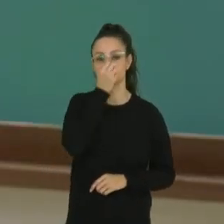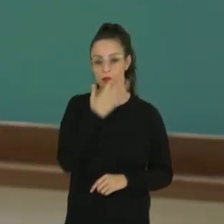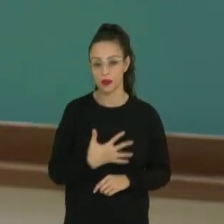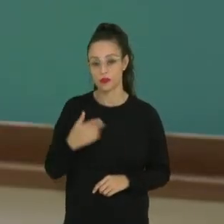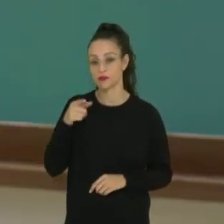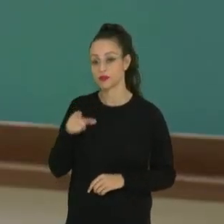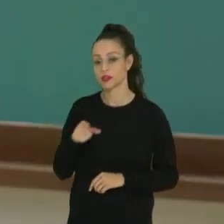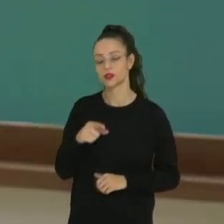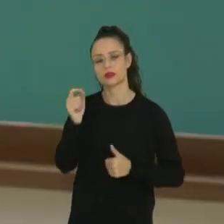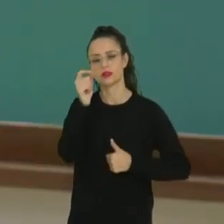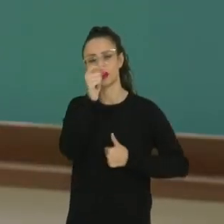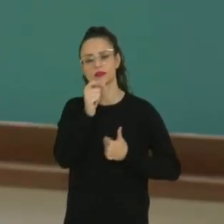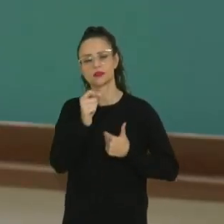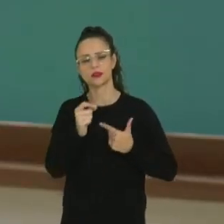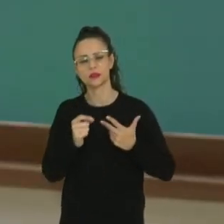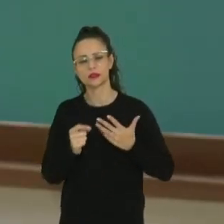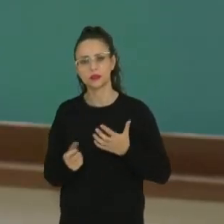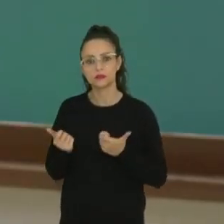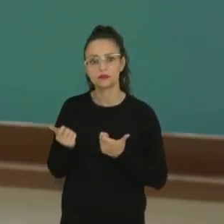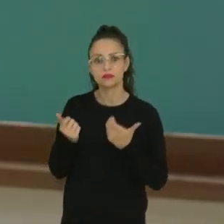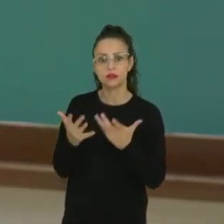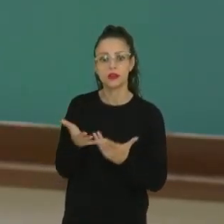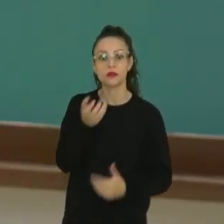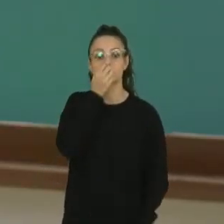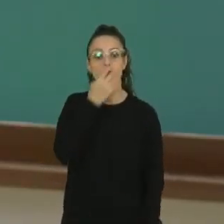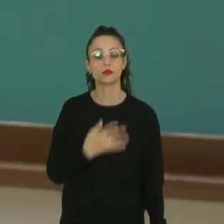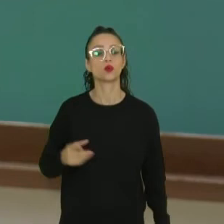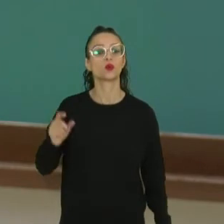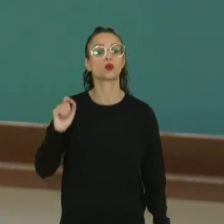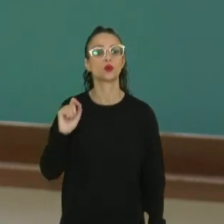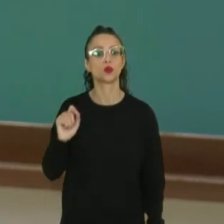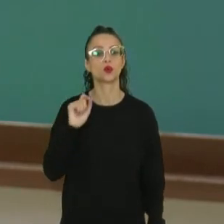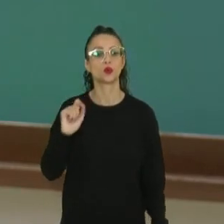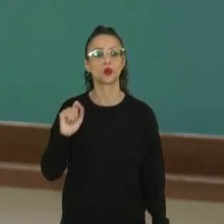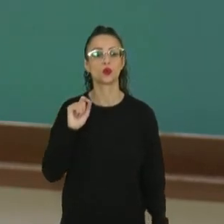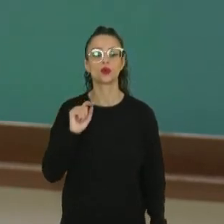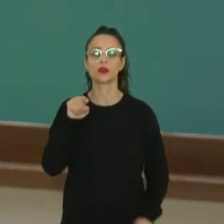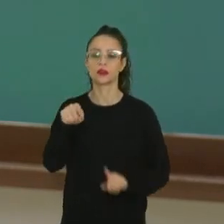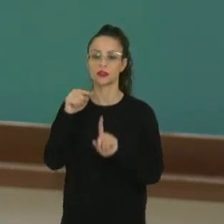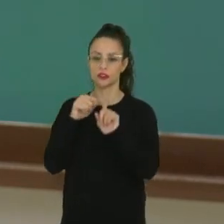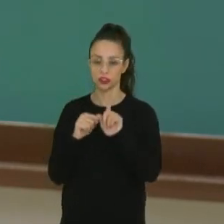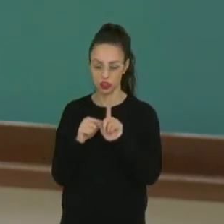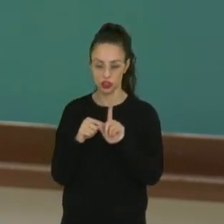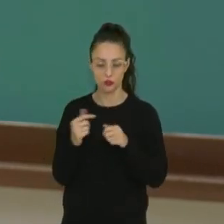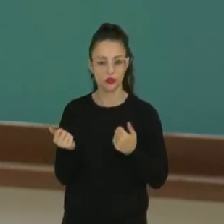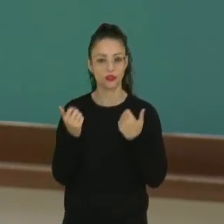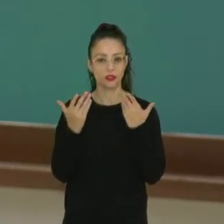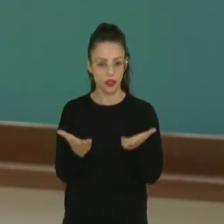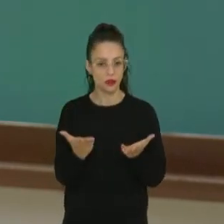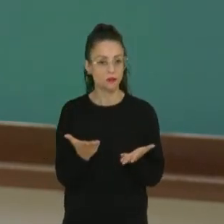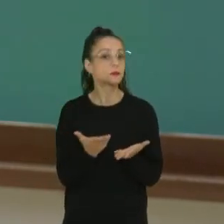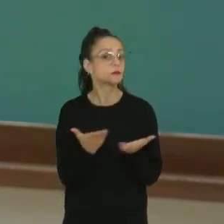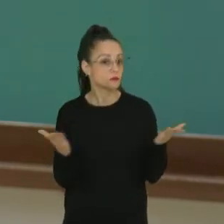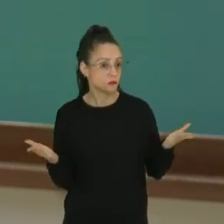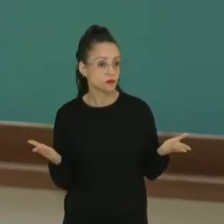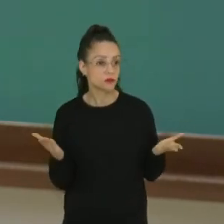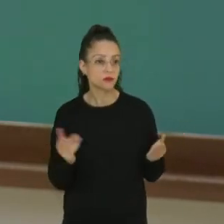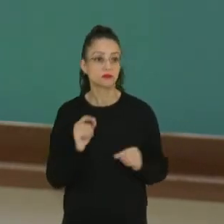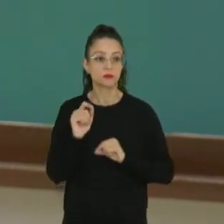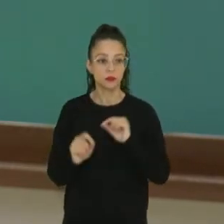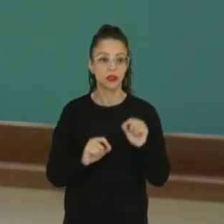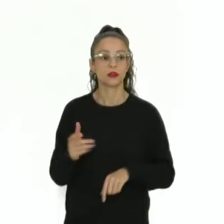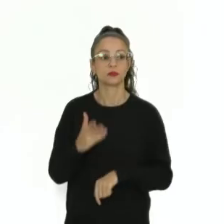dessa prática, né? Quais os benefícios que esse tipo de ginástica pode estar trazendo, né, para quem